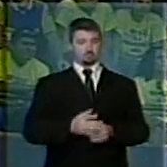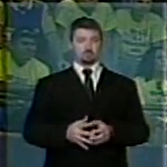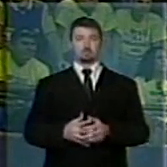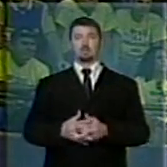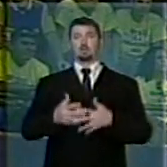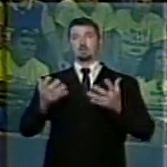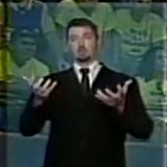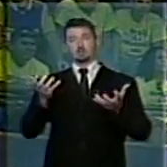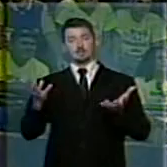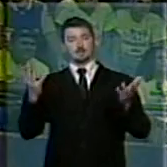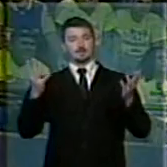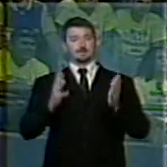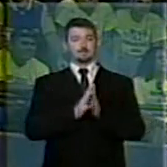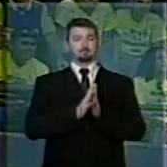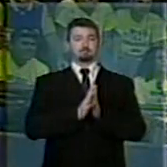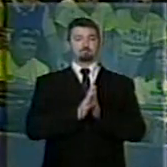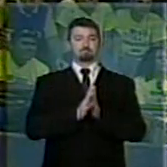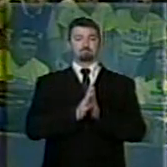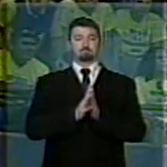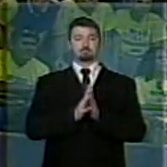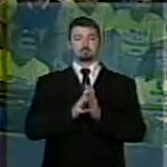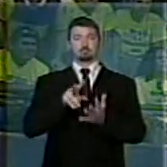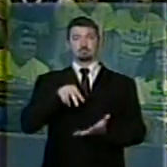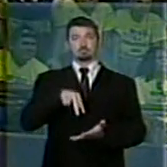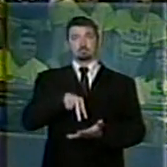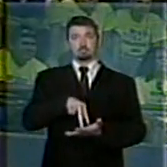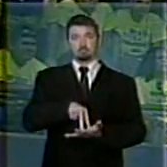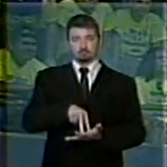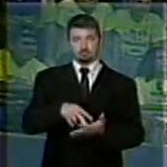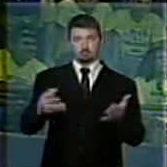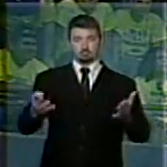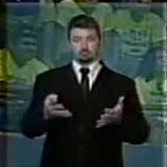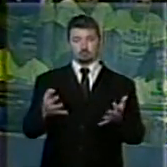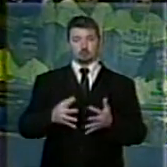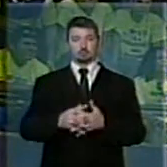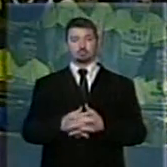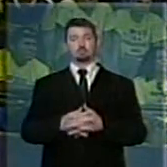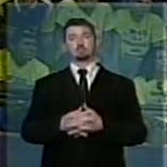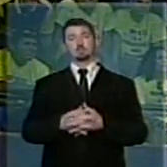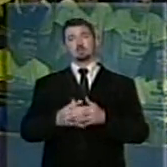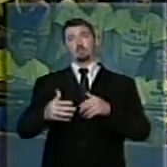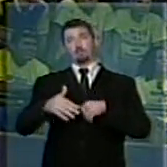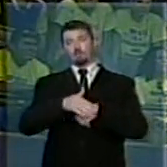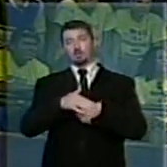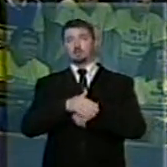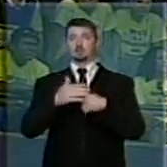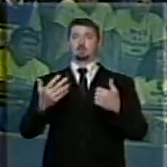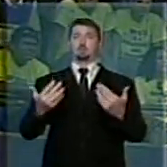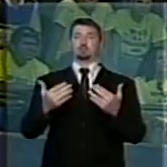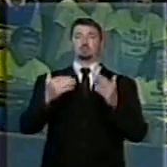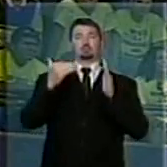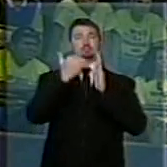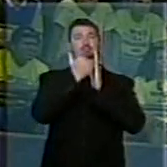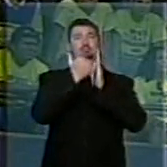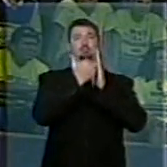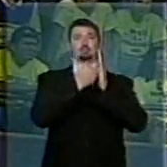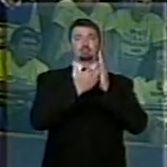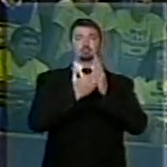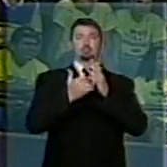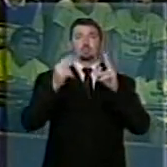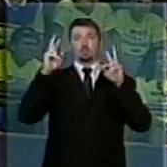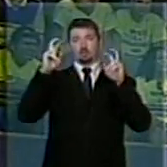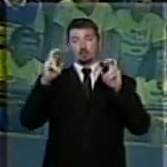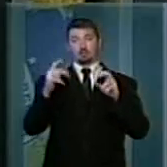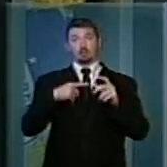quero aqui, dessa tribuna, dialogar sobre os temas que nós